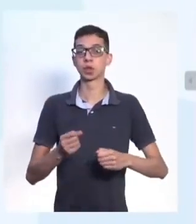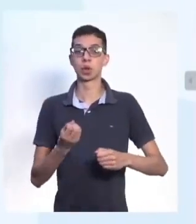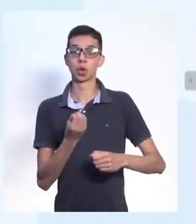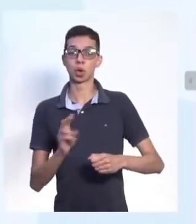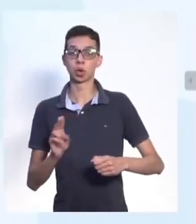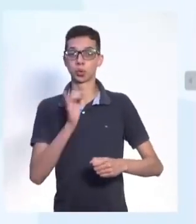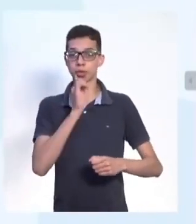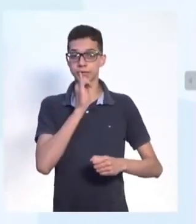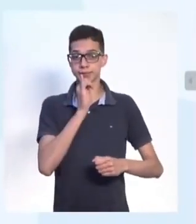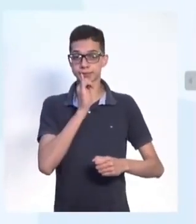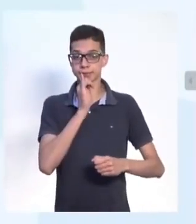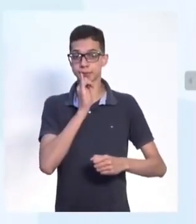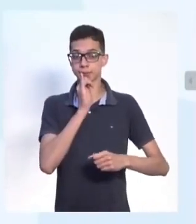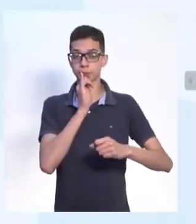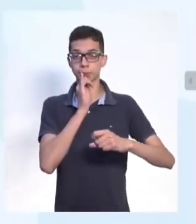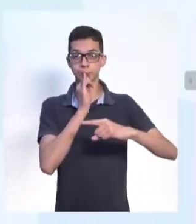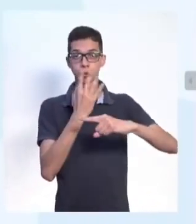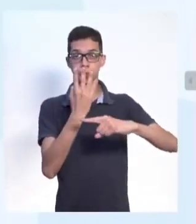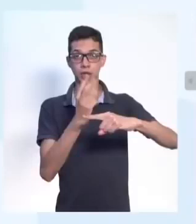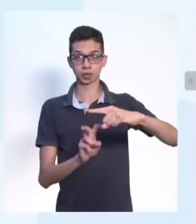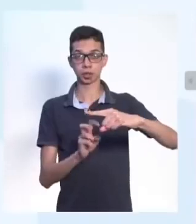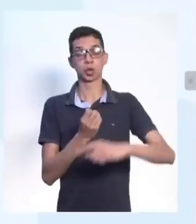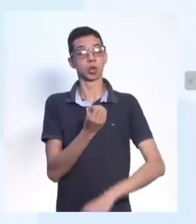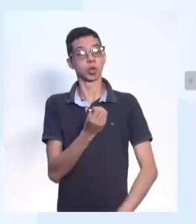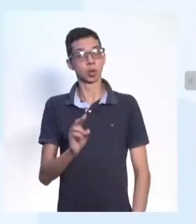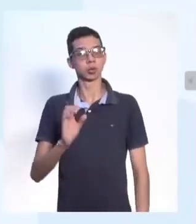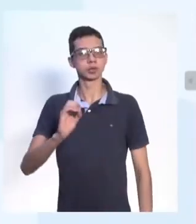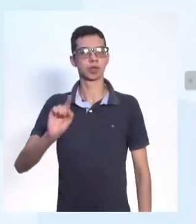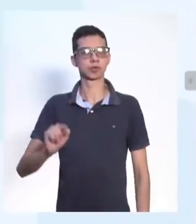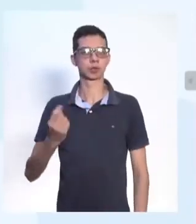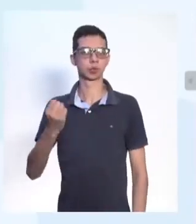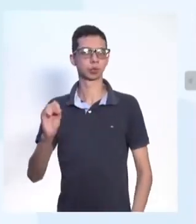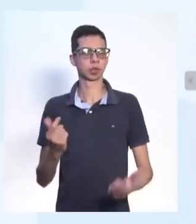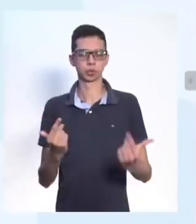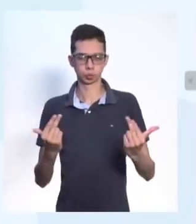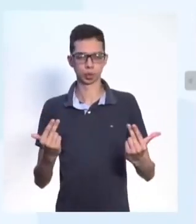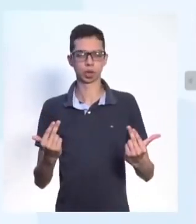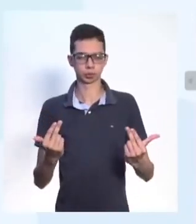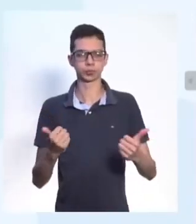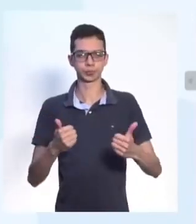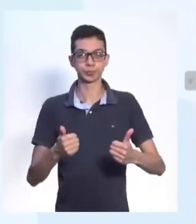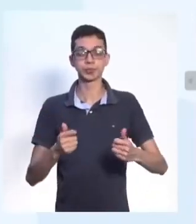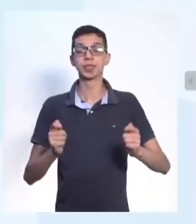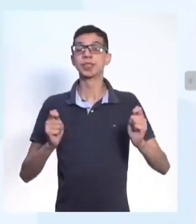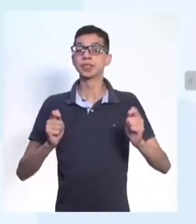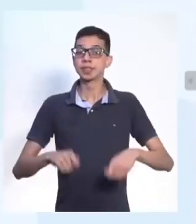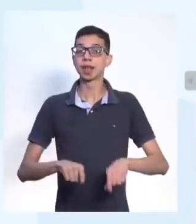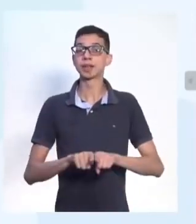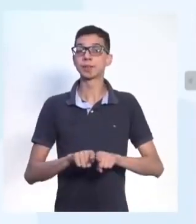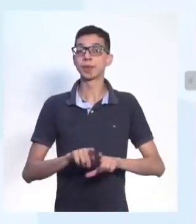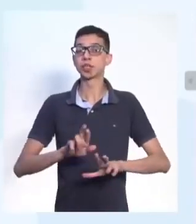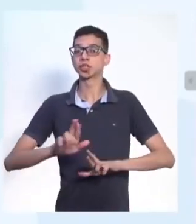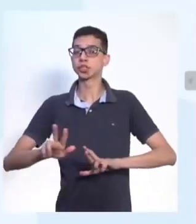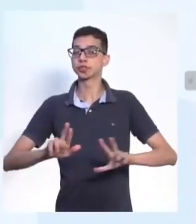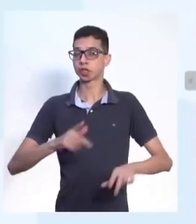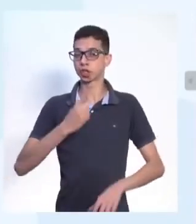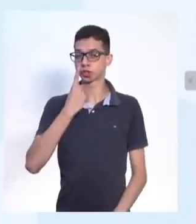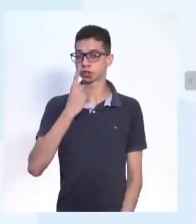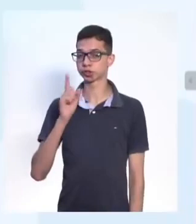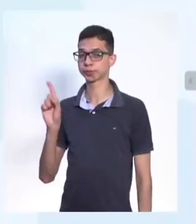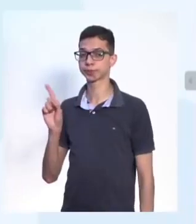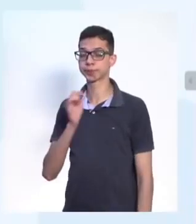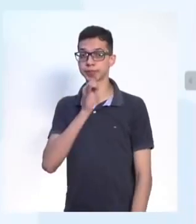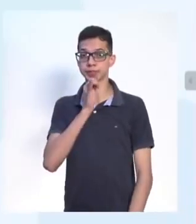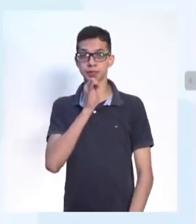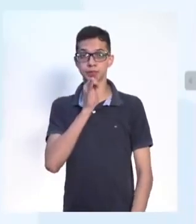Certo? Certo. Tranquilo, né? Tranquilo. Então, essas representações eu posso ver também de uma outra forma. 5